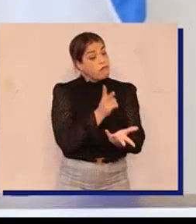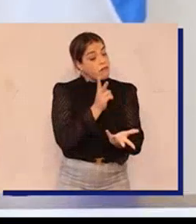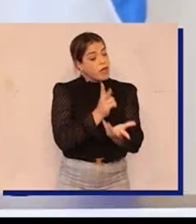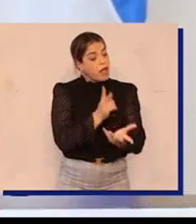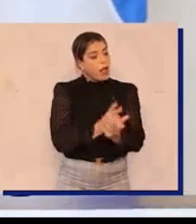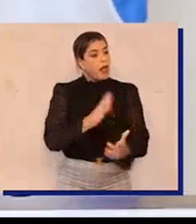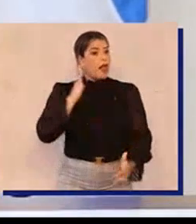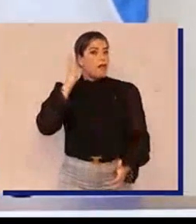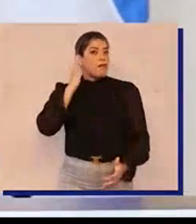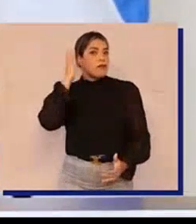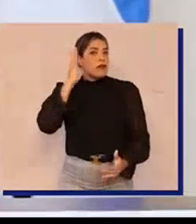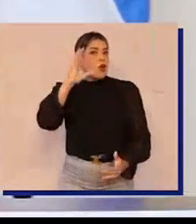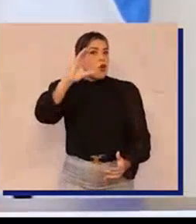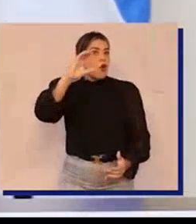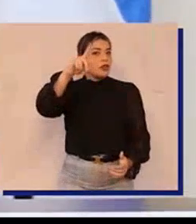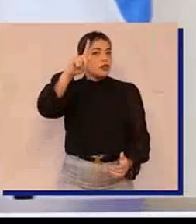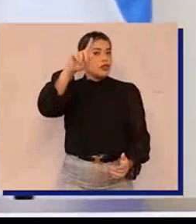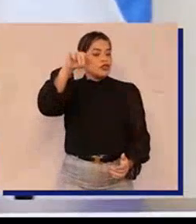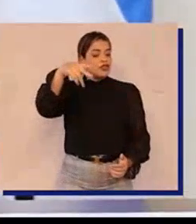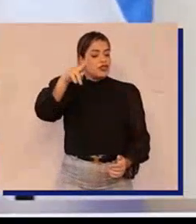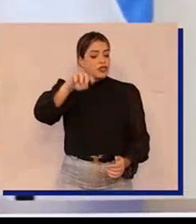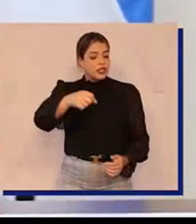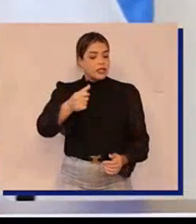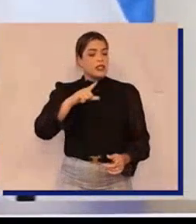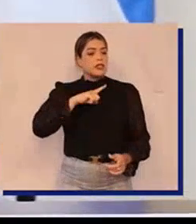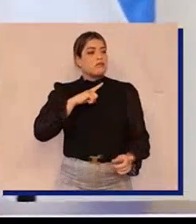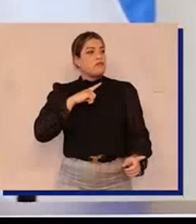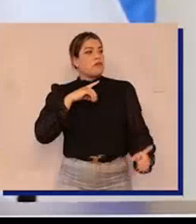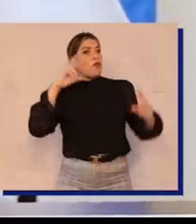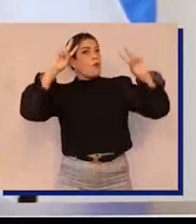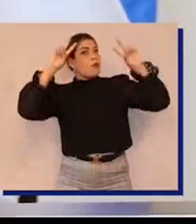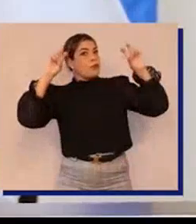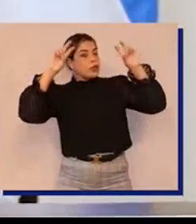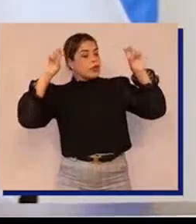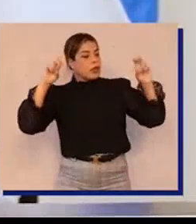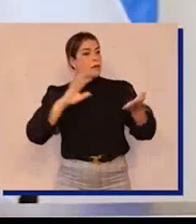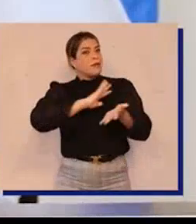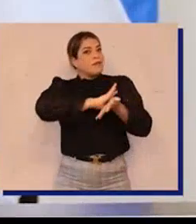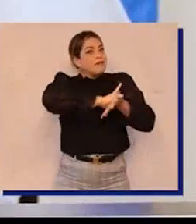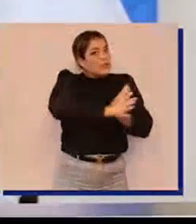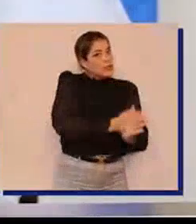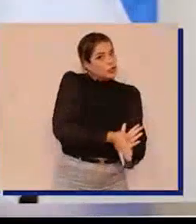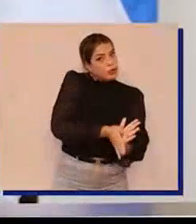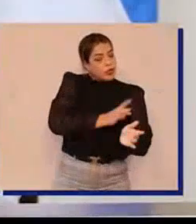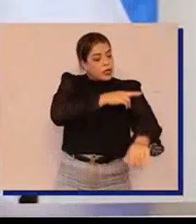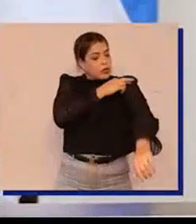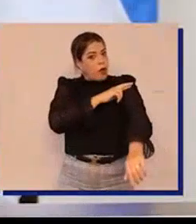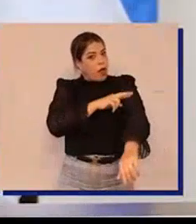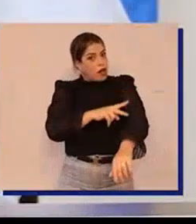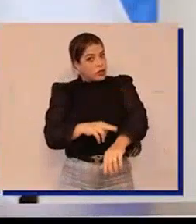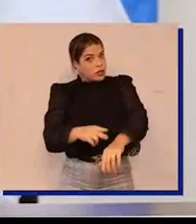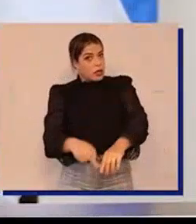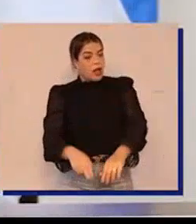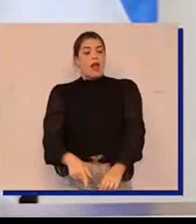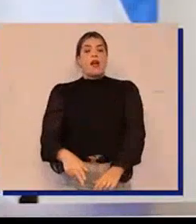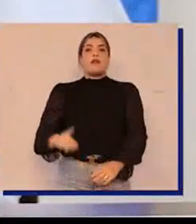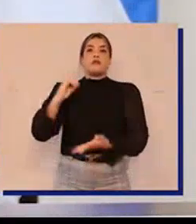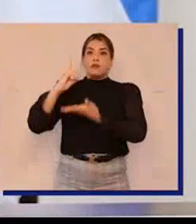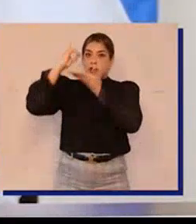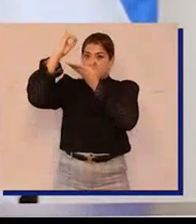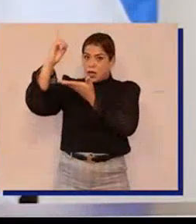palestras dos cogens que terá como tema hoje a discriminação racial cumprimento em especial o desembargador